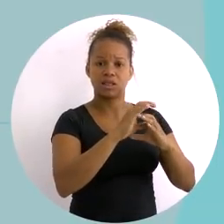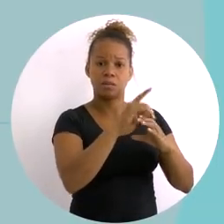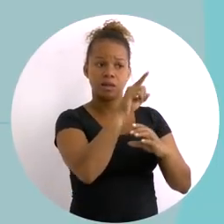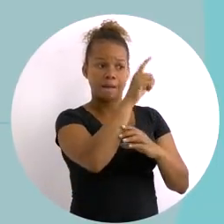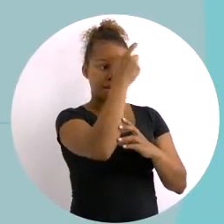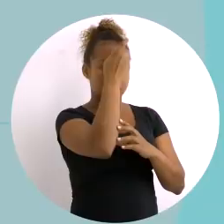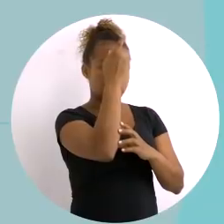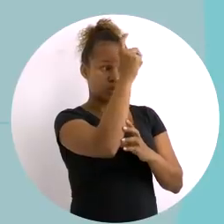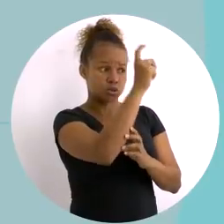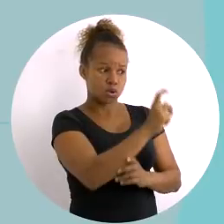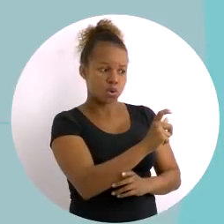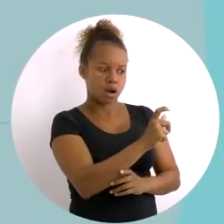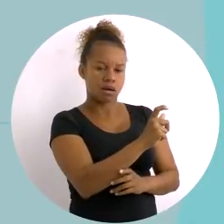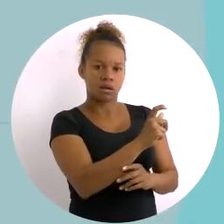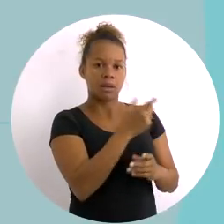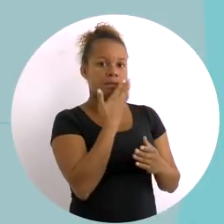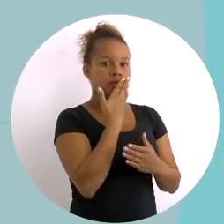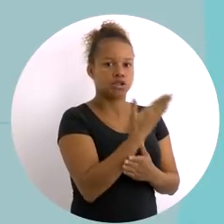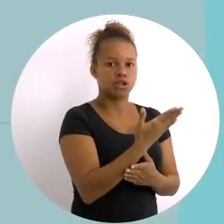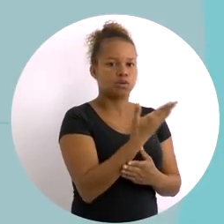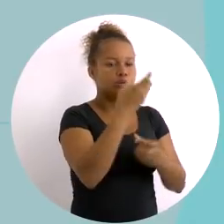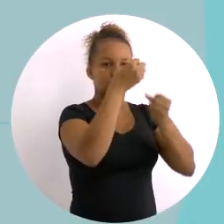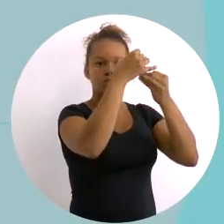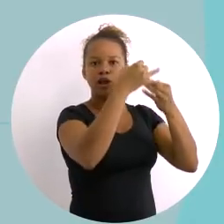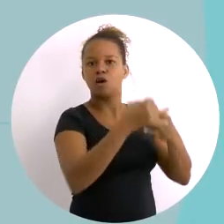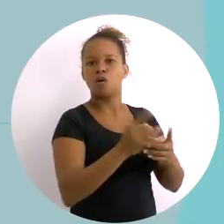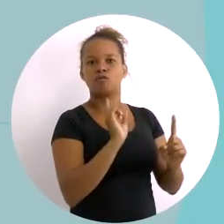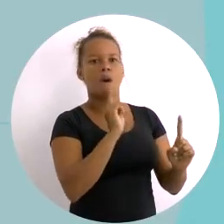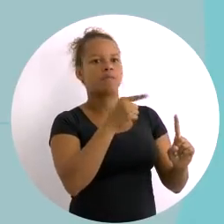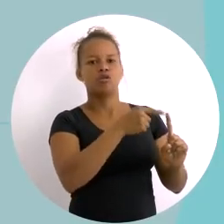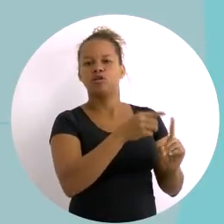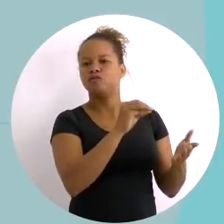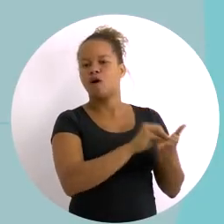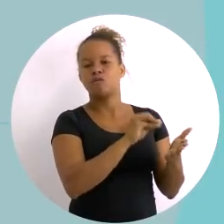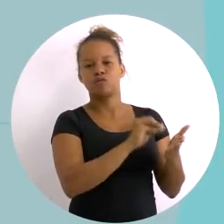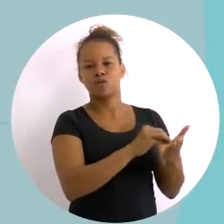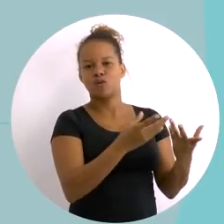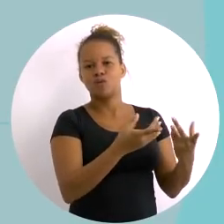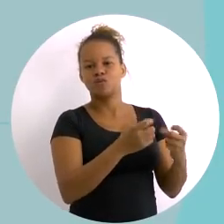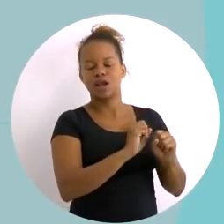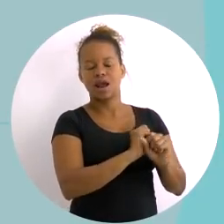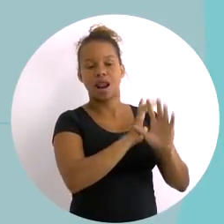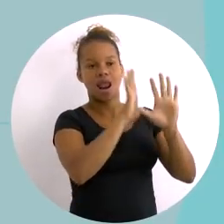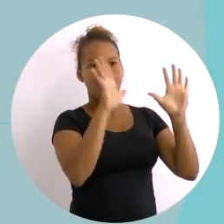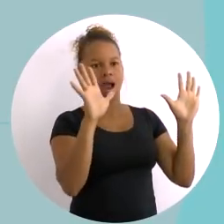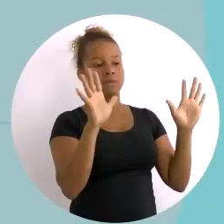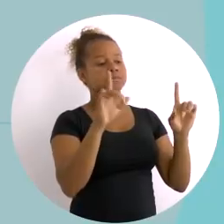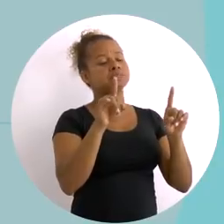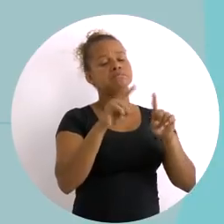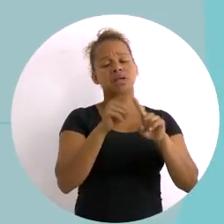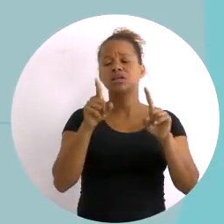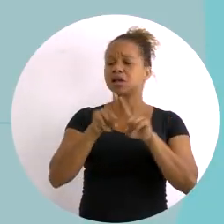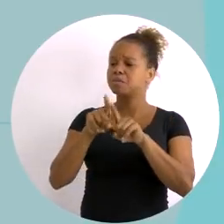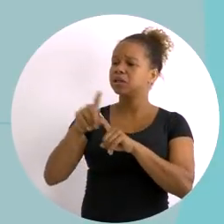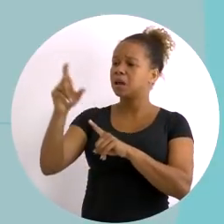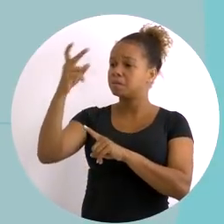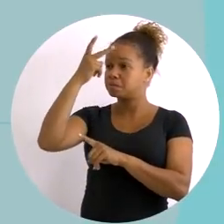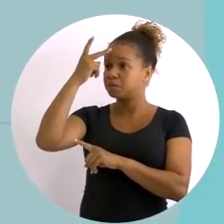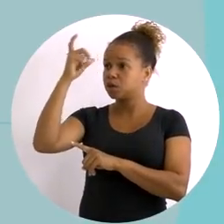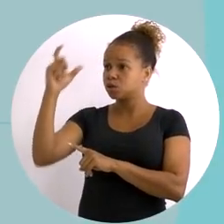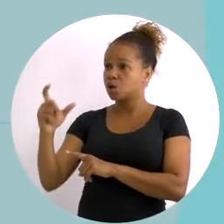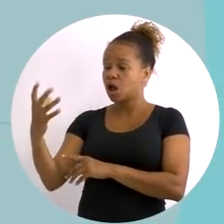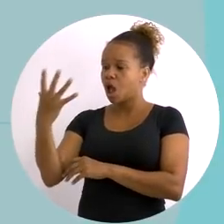emissor, que não se expressou corretamente, que não foi objetivo, que não foi claro, mas também pode partir